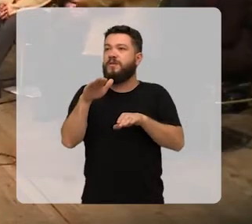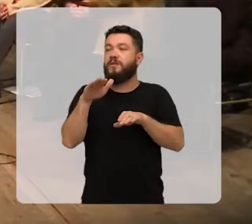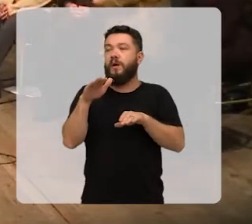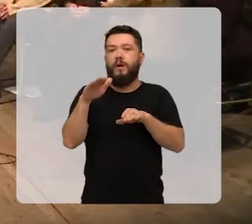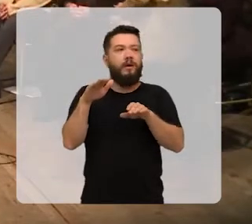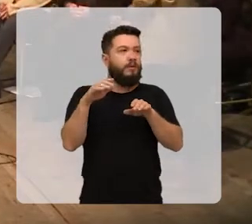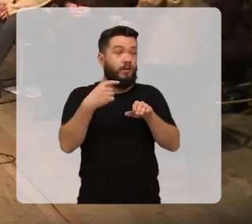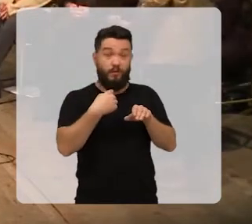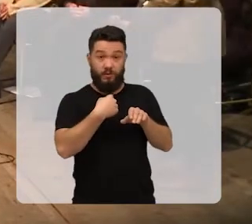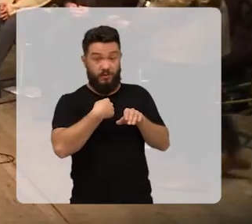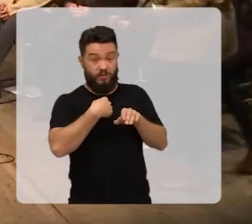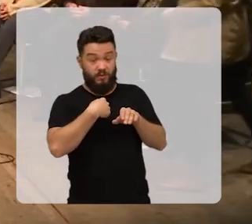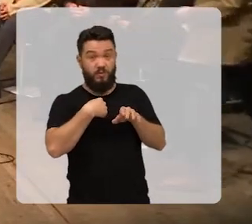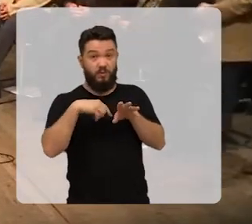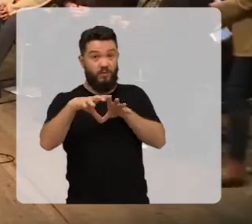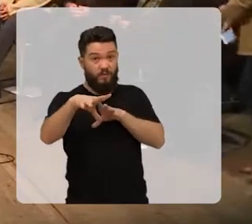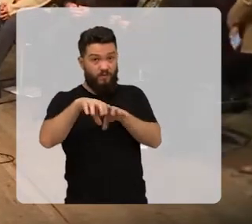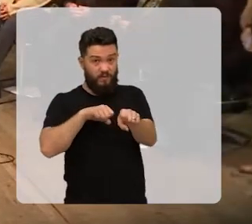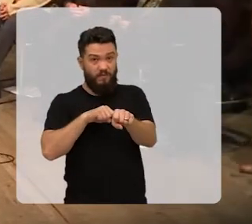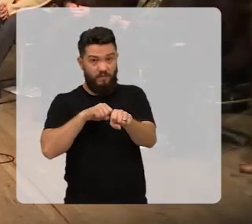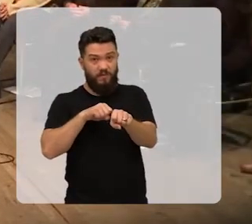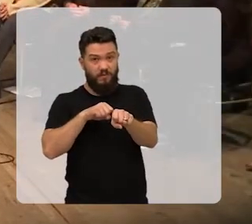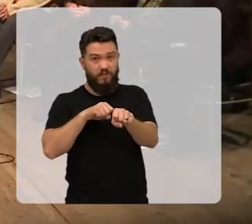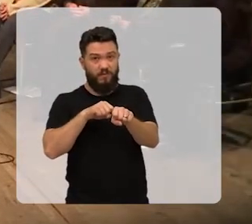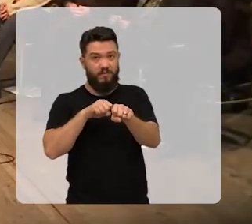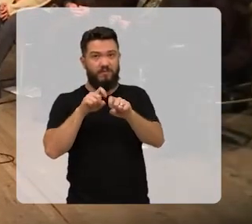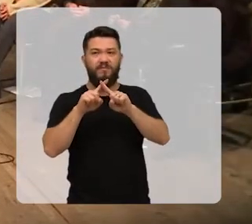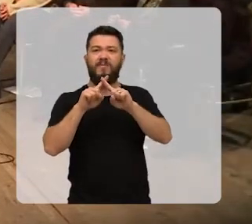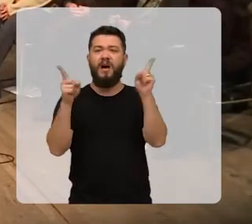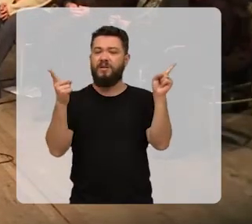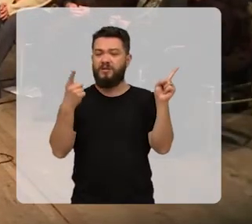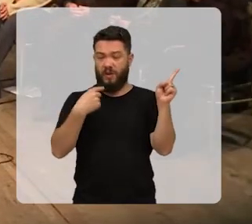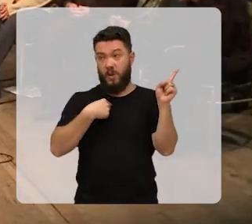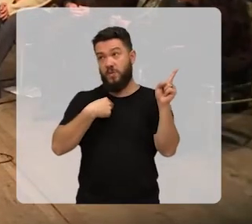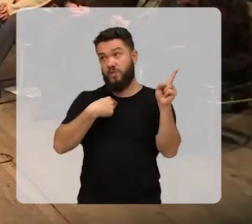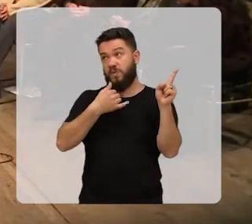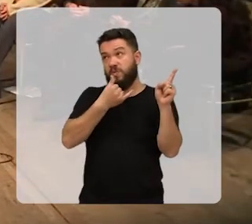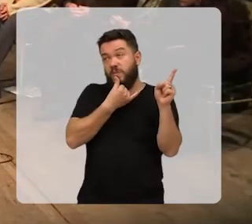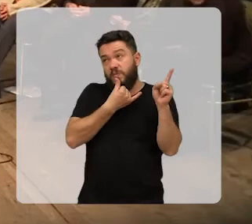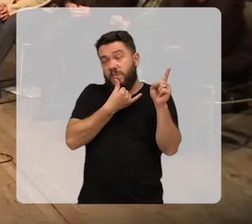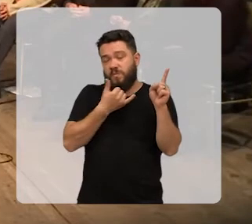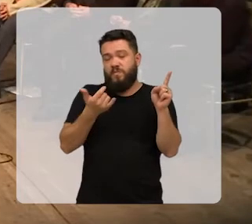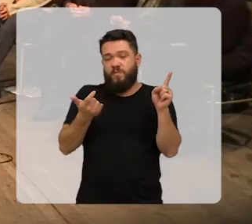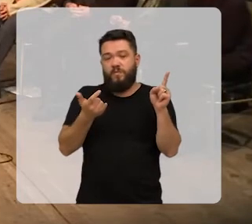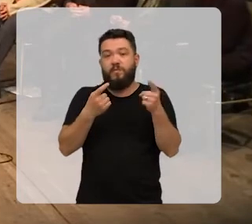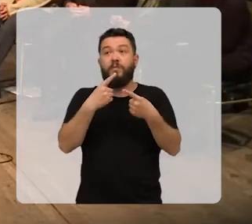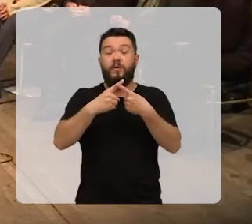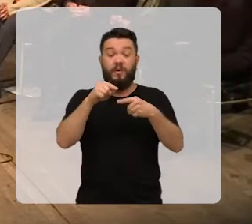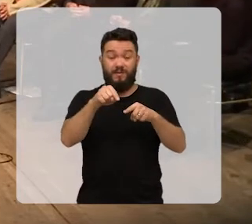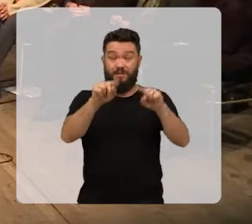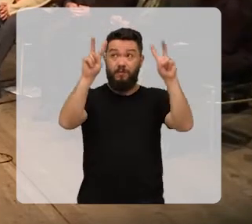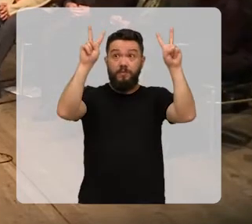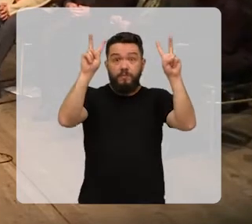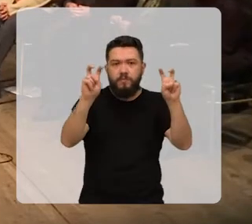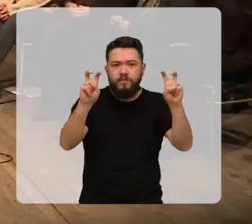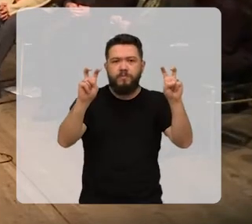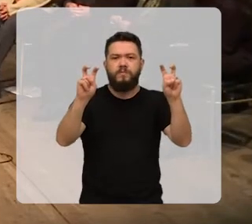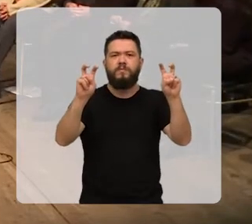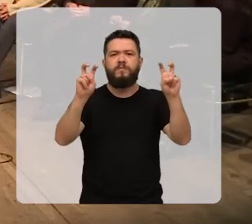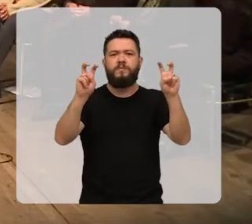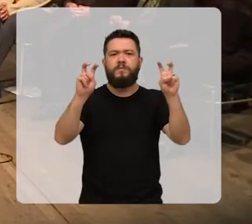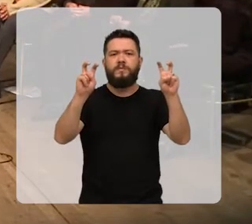formada mas eu lamento porque é um assunto que se não é